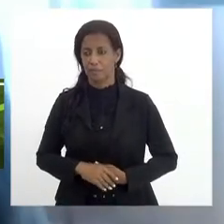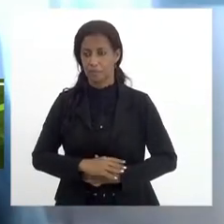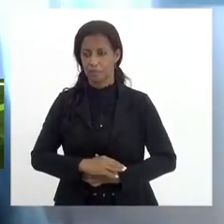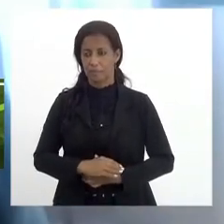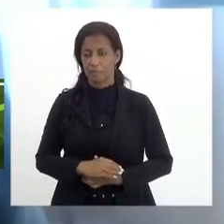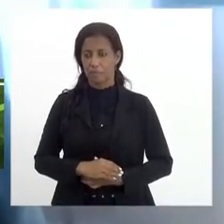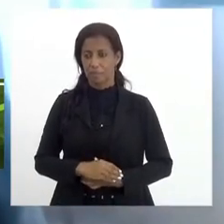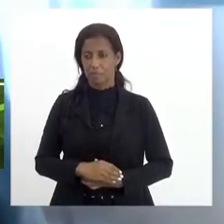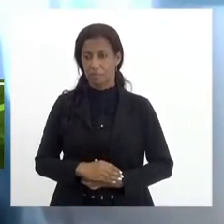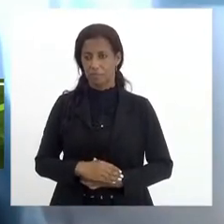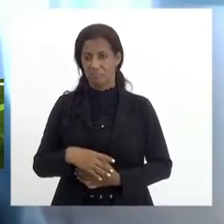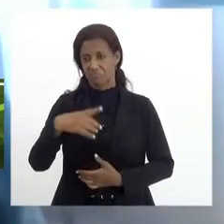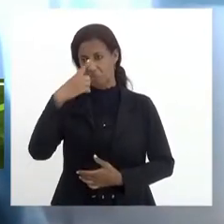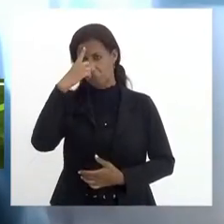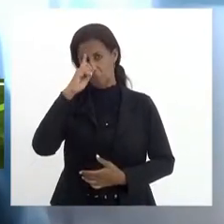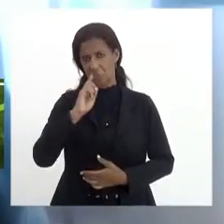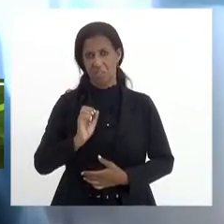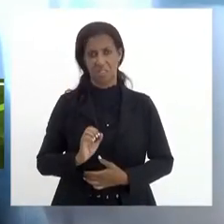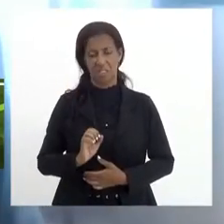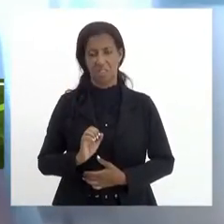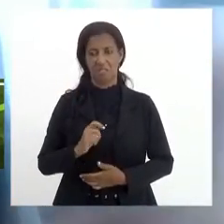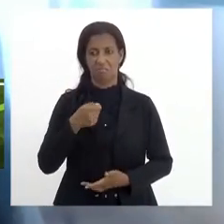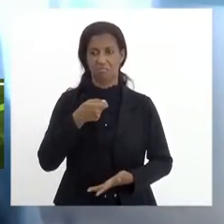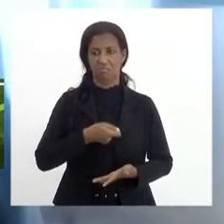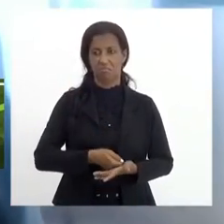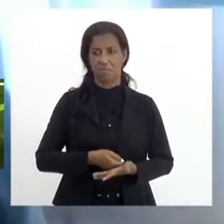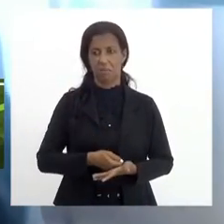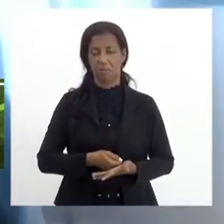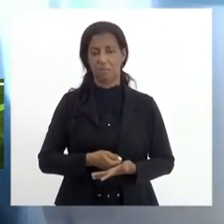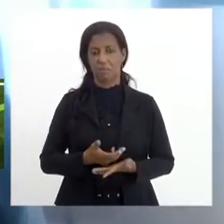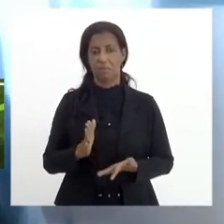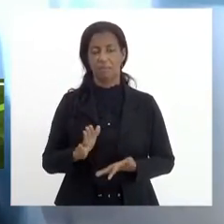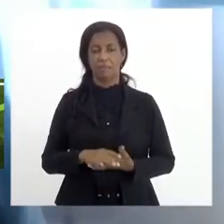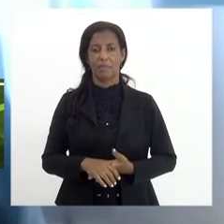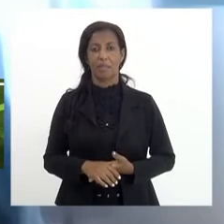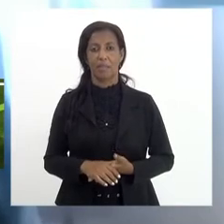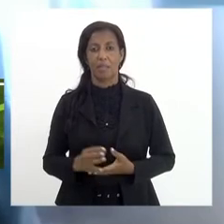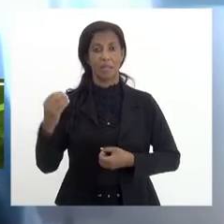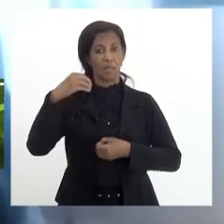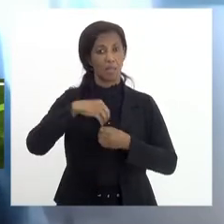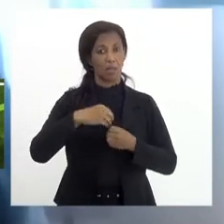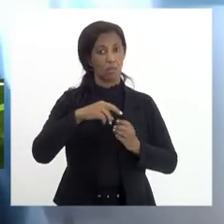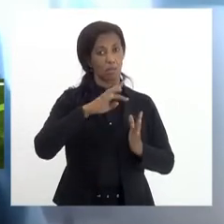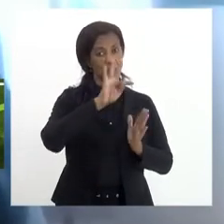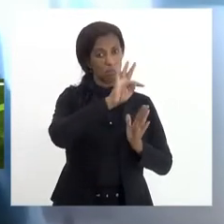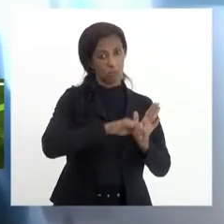Nem sei se eu vou bater pé nisso, mas dentro do espírito da anterior,